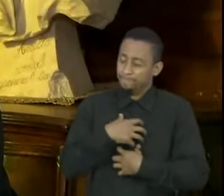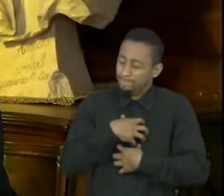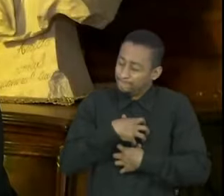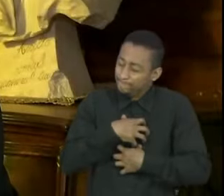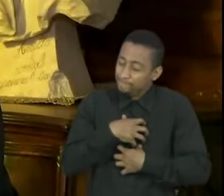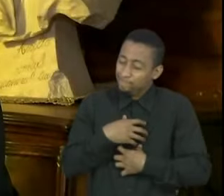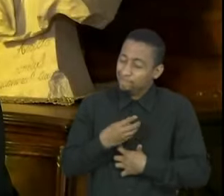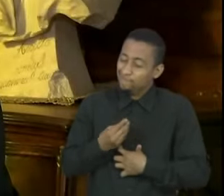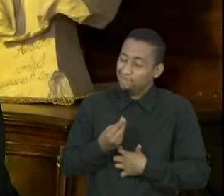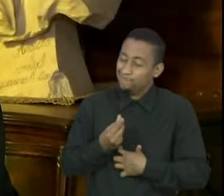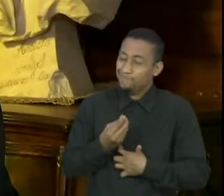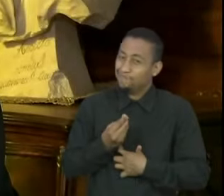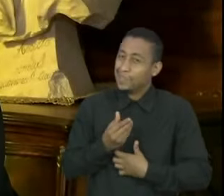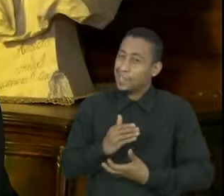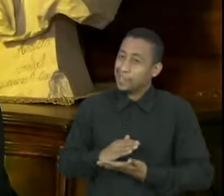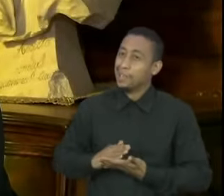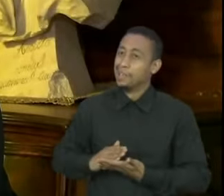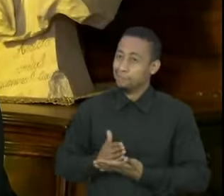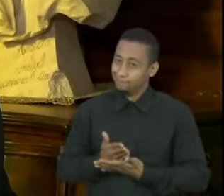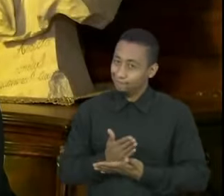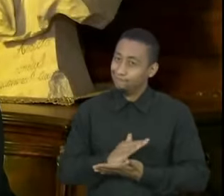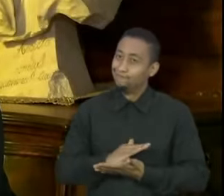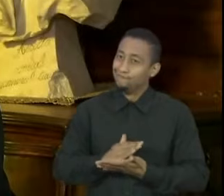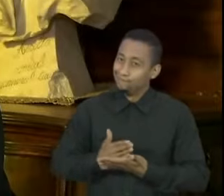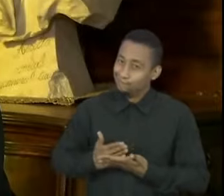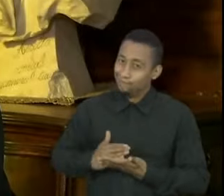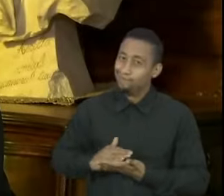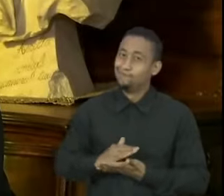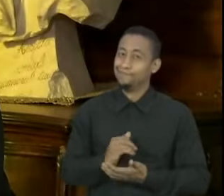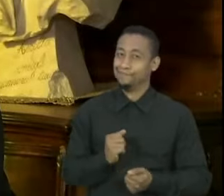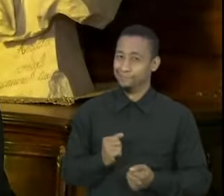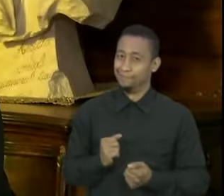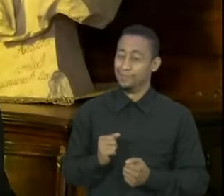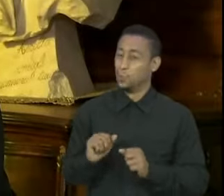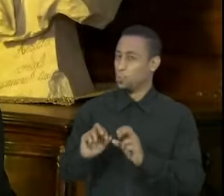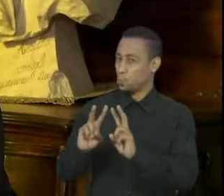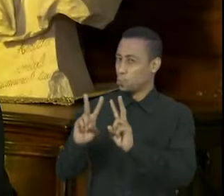confortável com a proibição